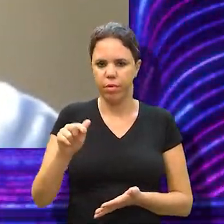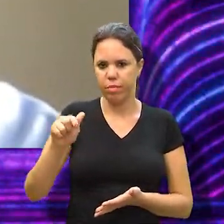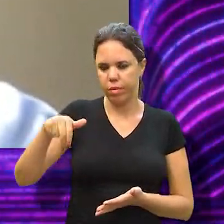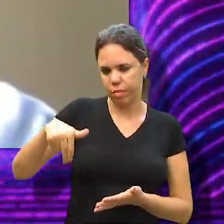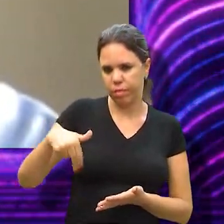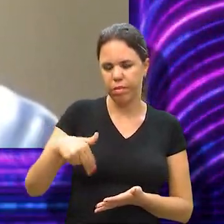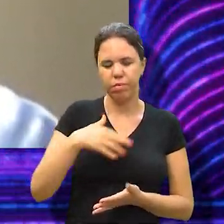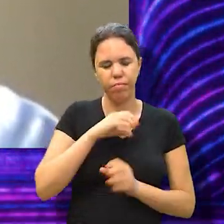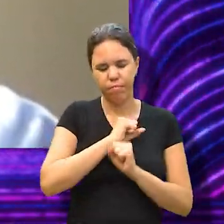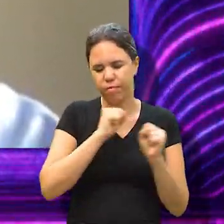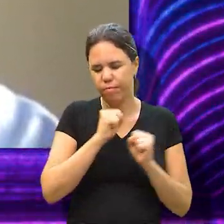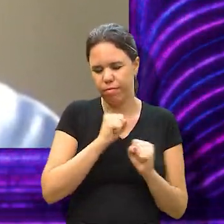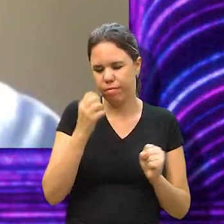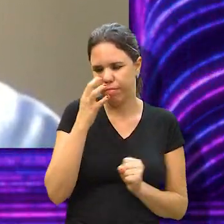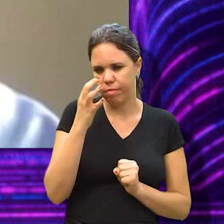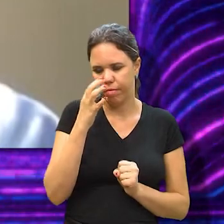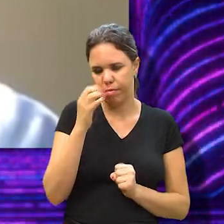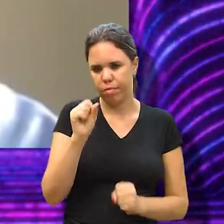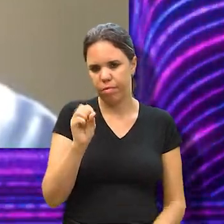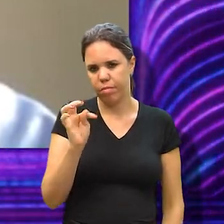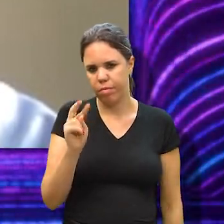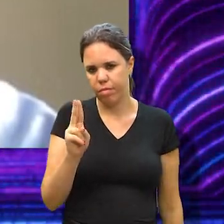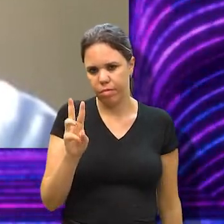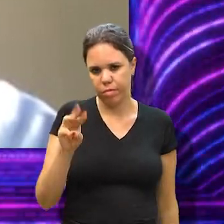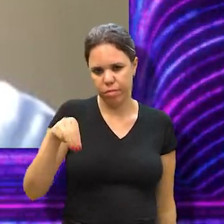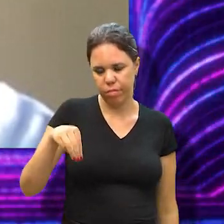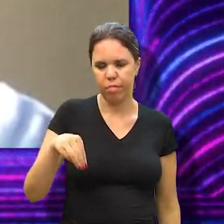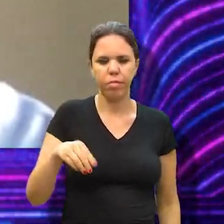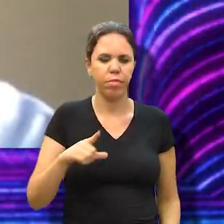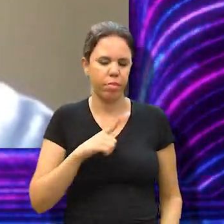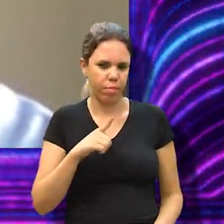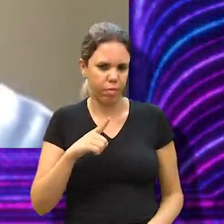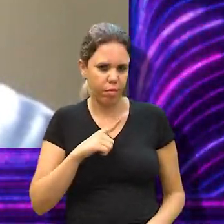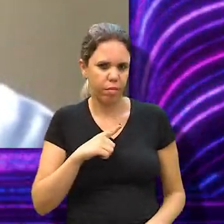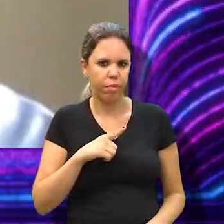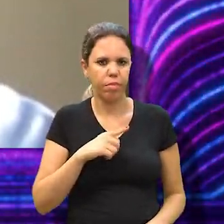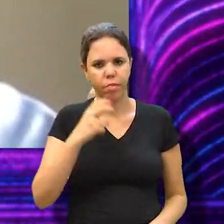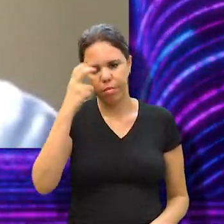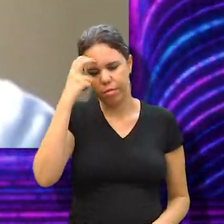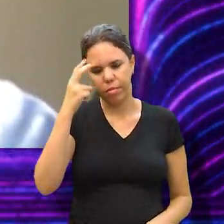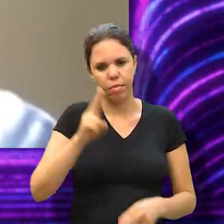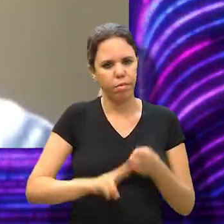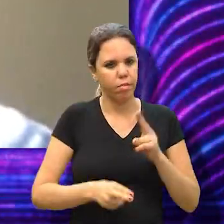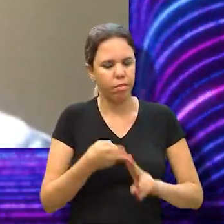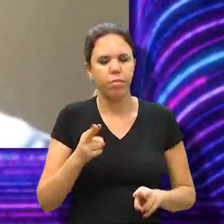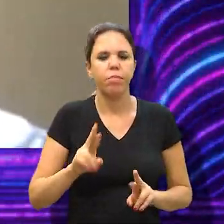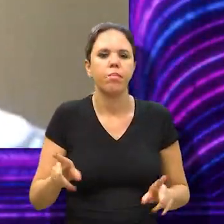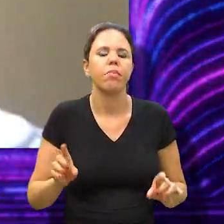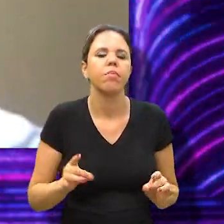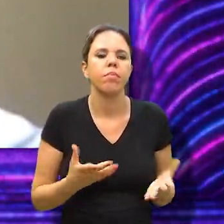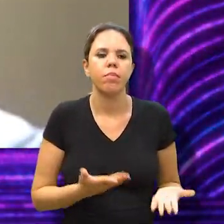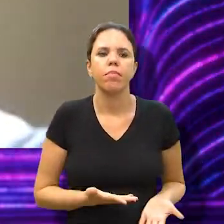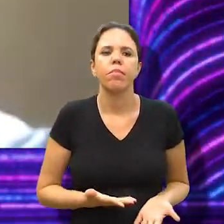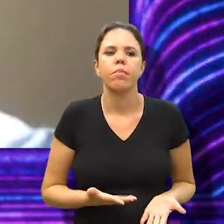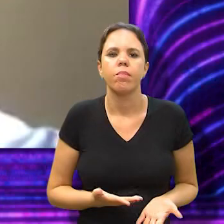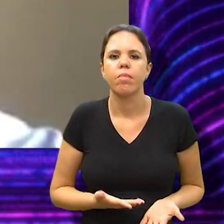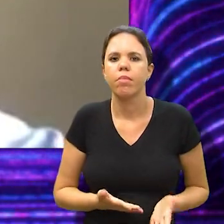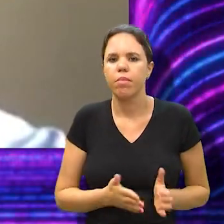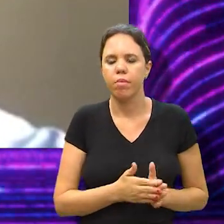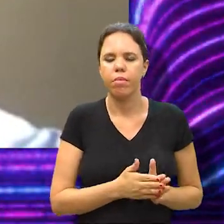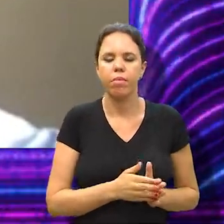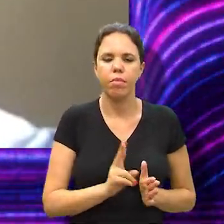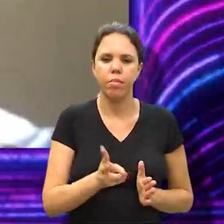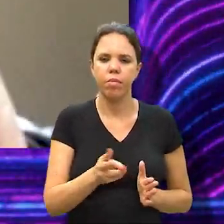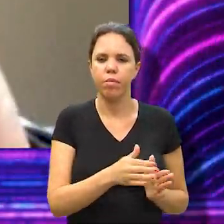King, e eu sou amante, assim, do Stephen King. E o Stephen King, ele tem essa pegada, né? Aquela